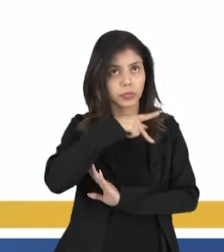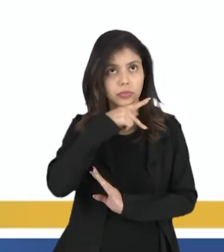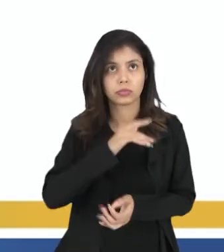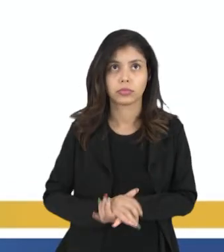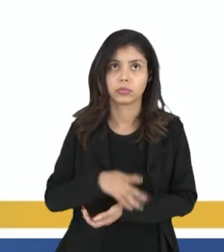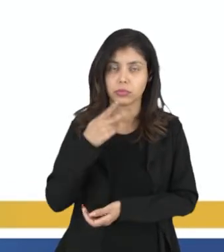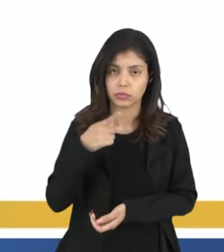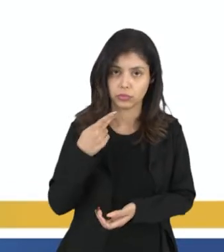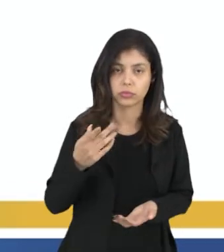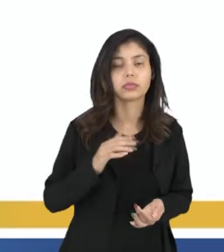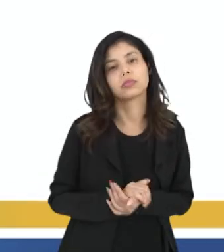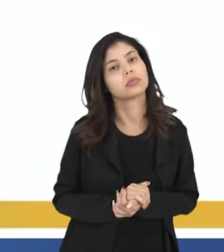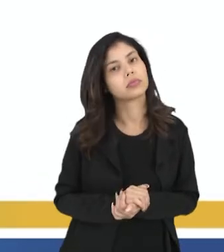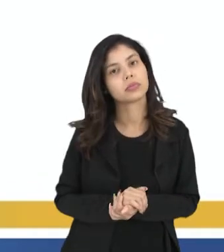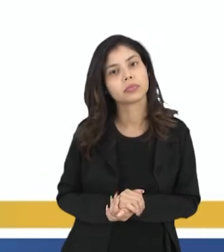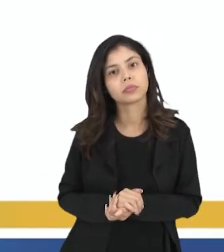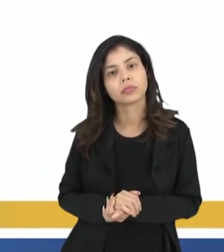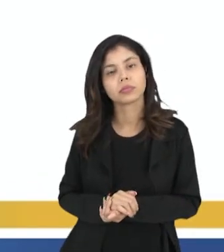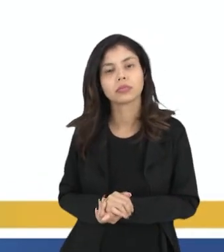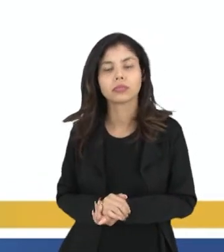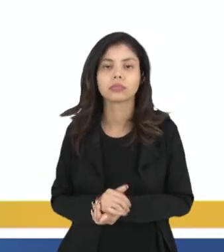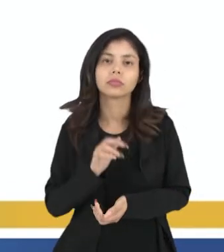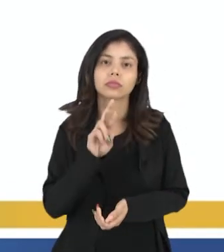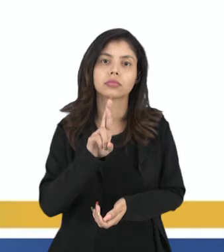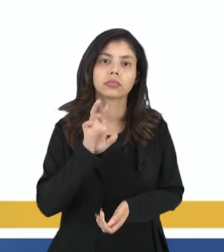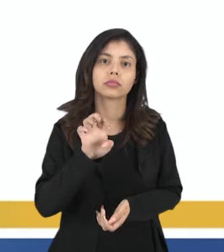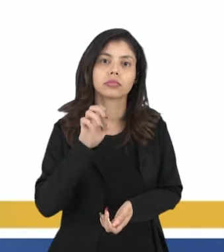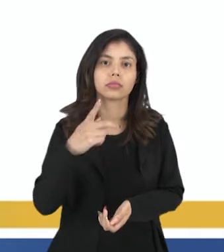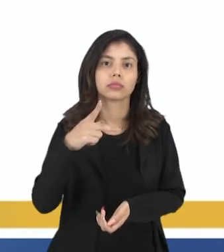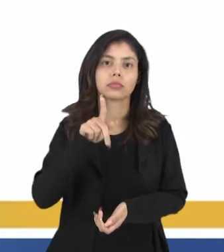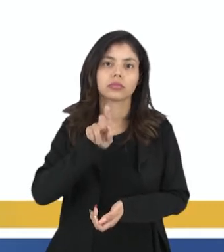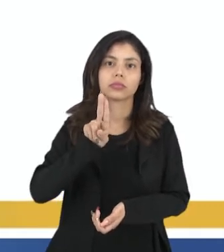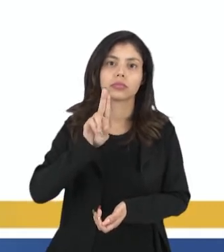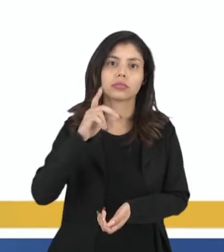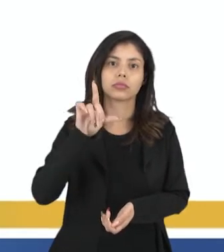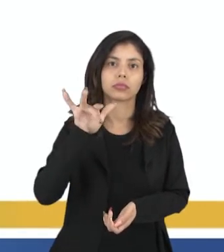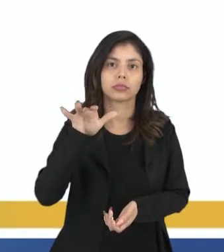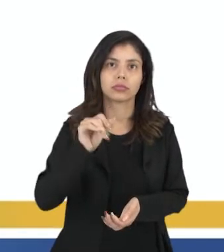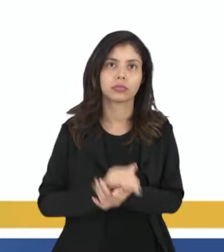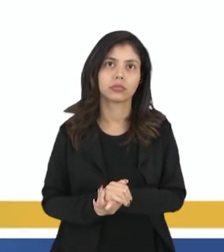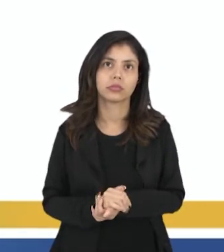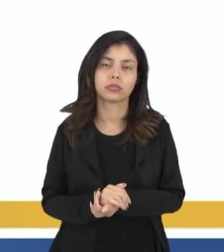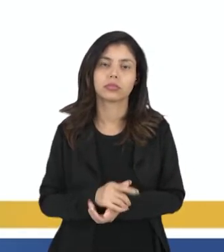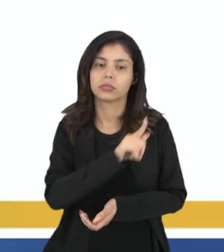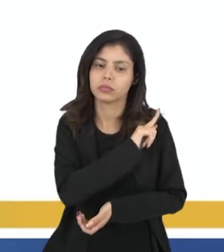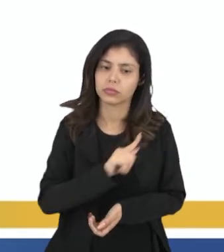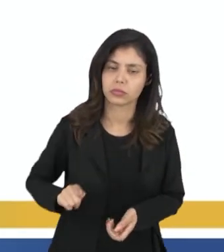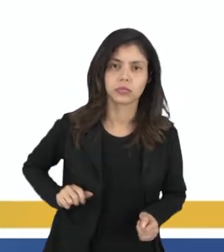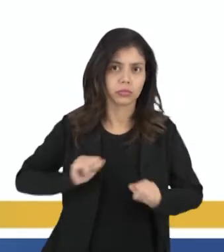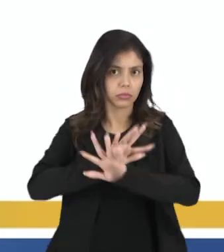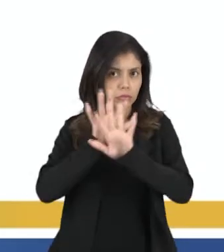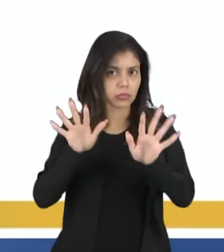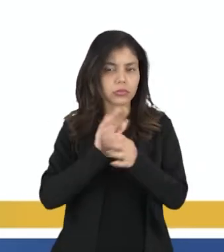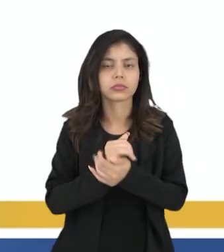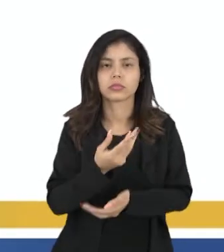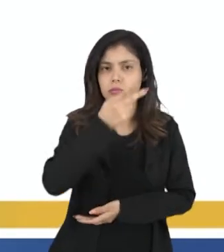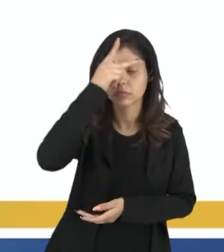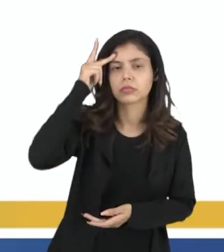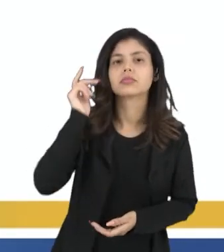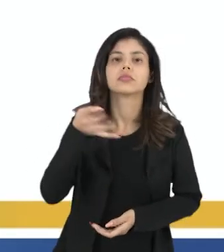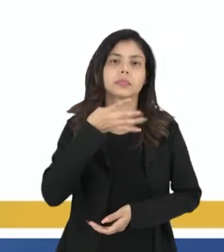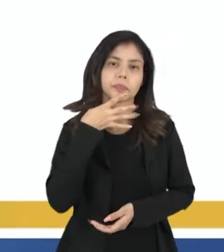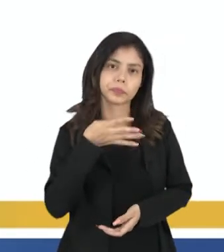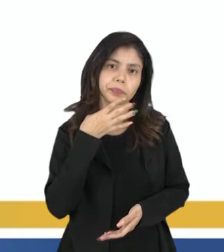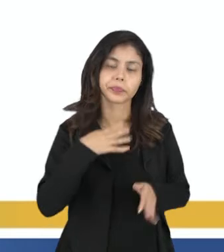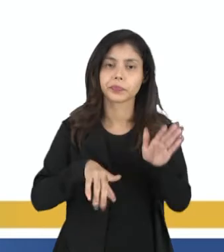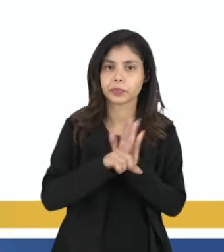na República. O tema da República é justamente ser governado pelo rei esclarecido, pelaquela pessoa que